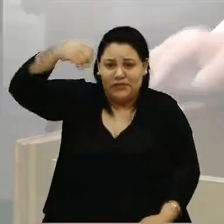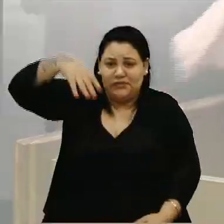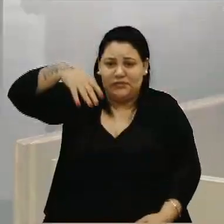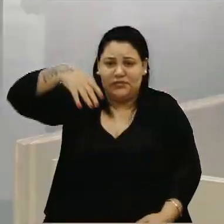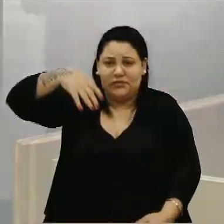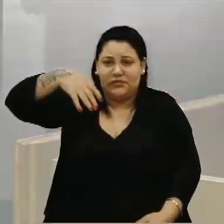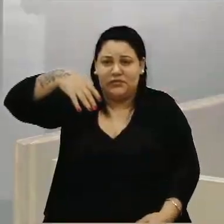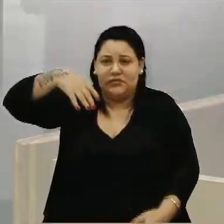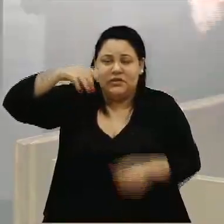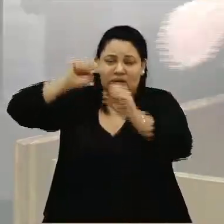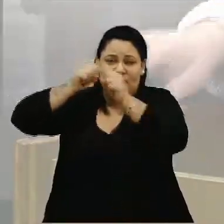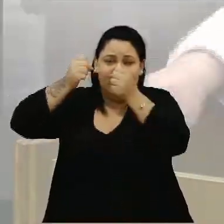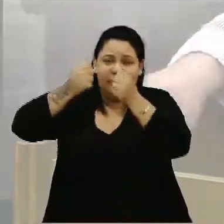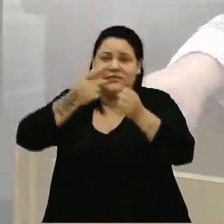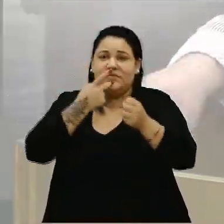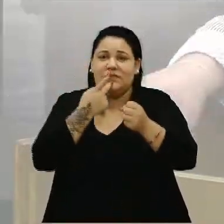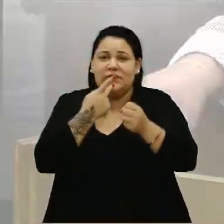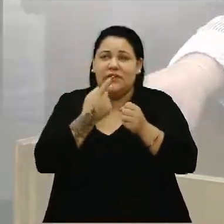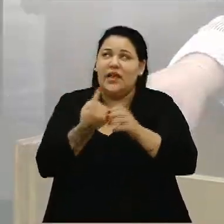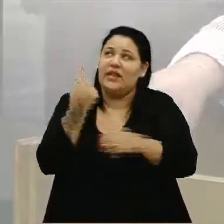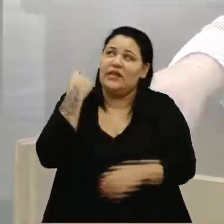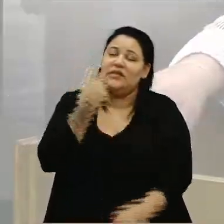lá atrás se falava em 3 mil.